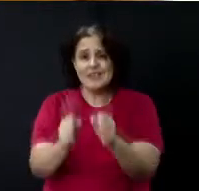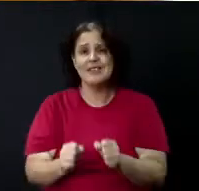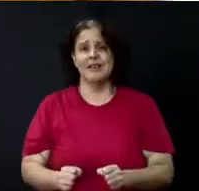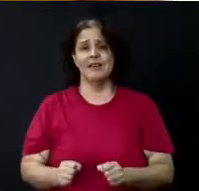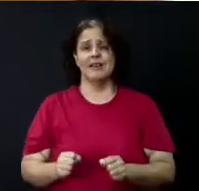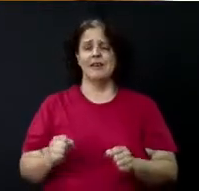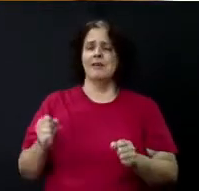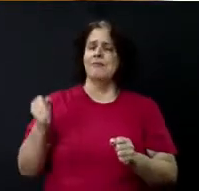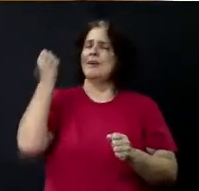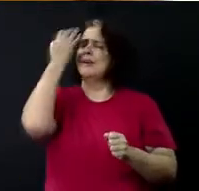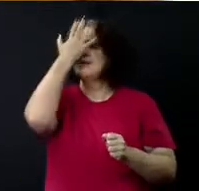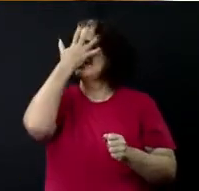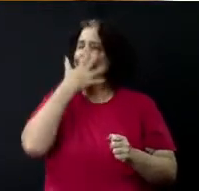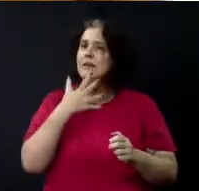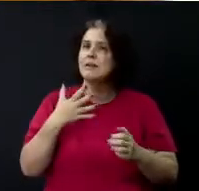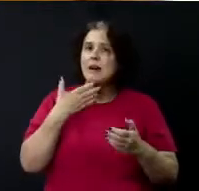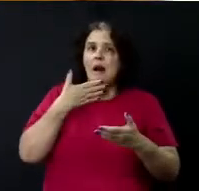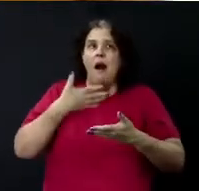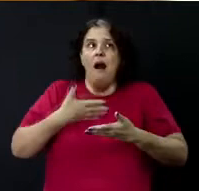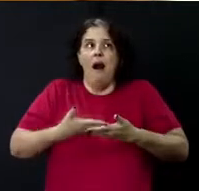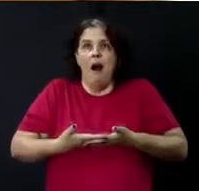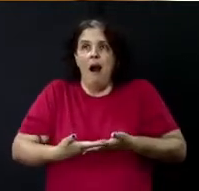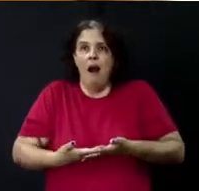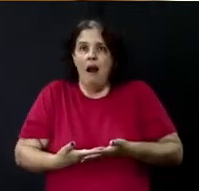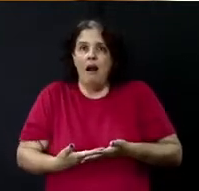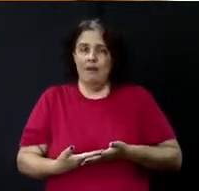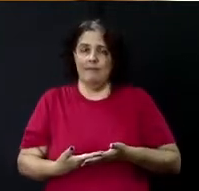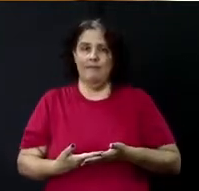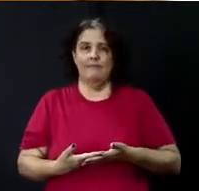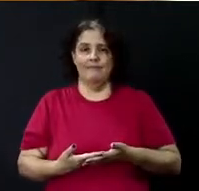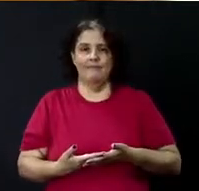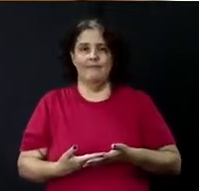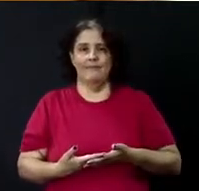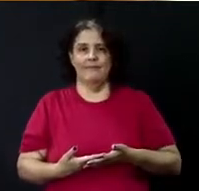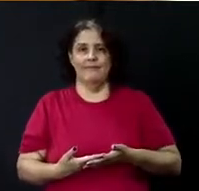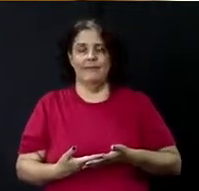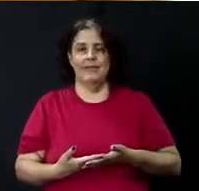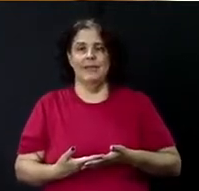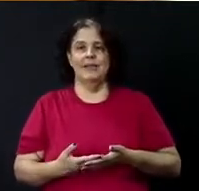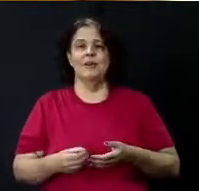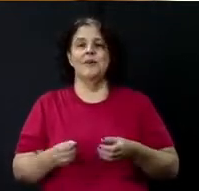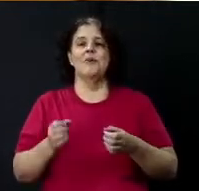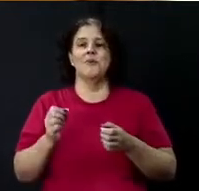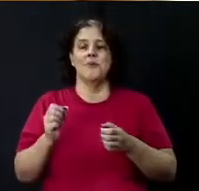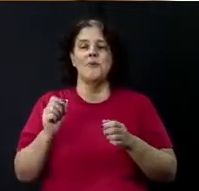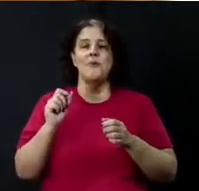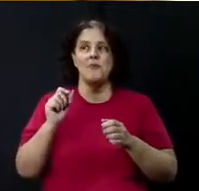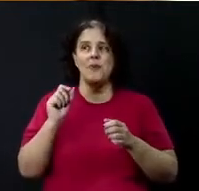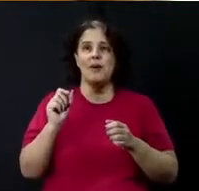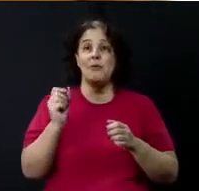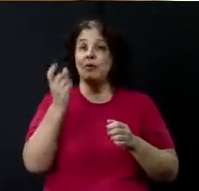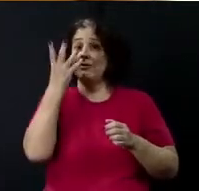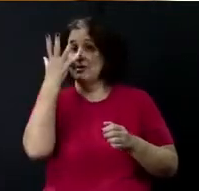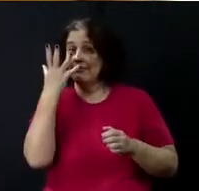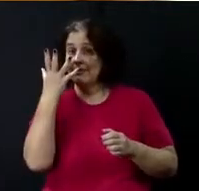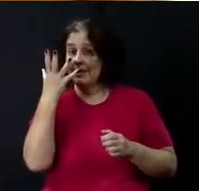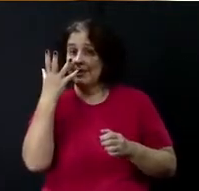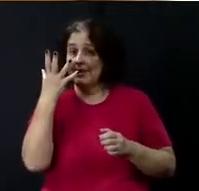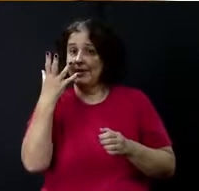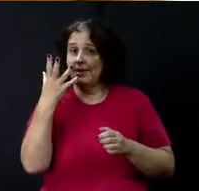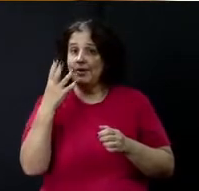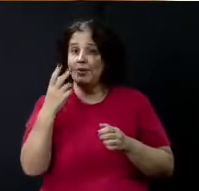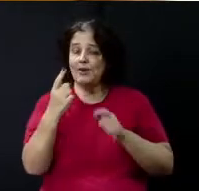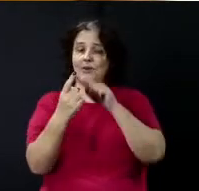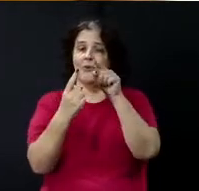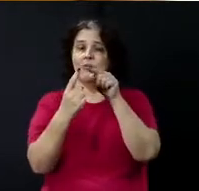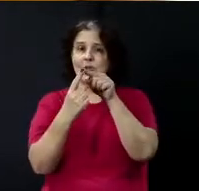uma grande perplexidade. Deixa eu mudar isso para outras palavras. Um fato, que era a cegueira, um objetivo.